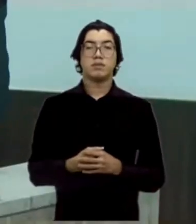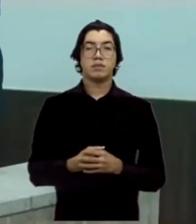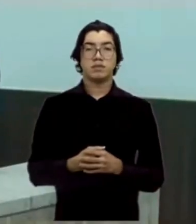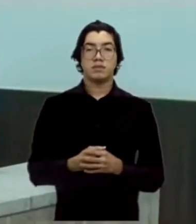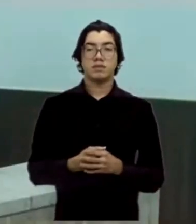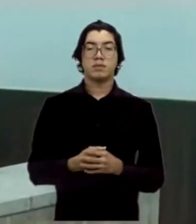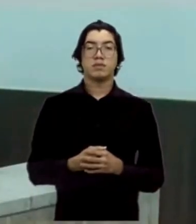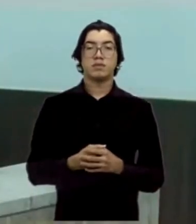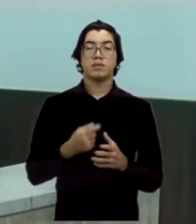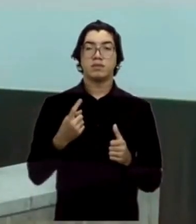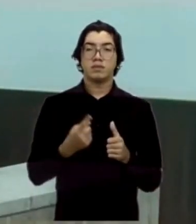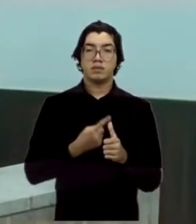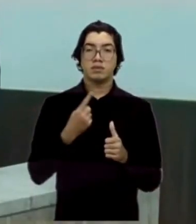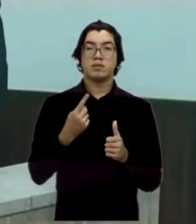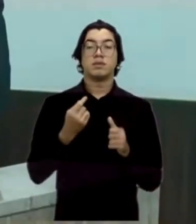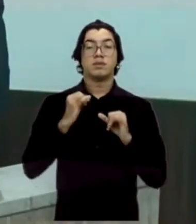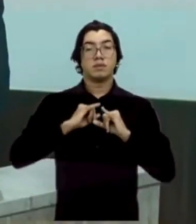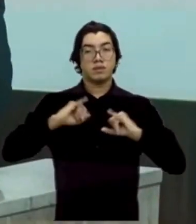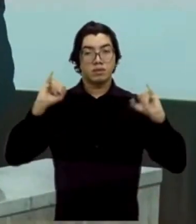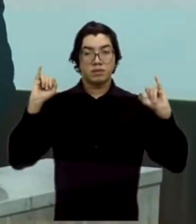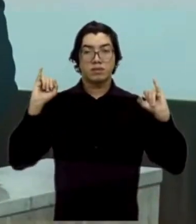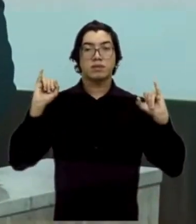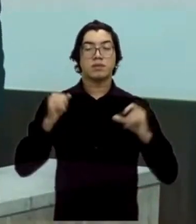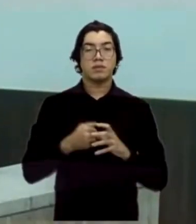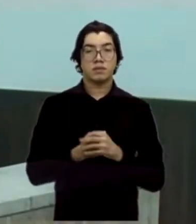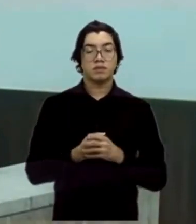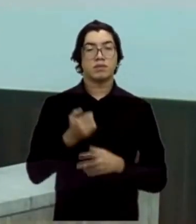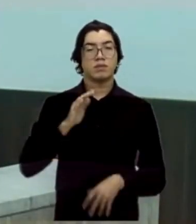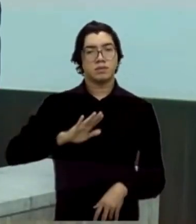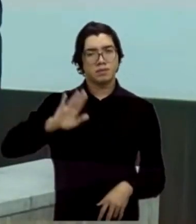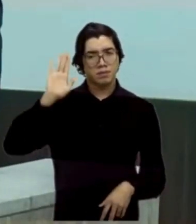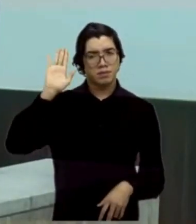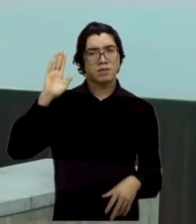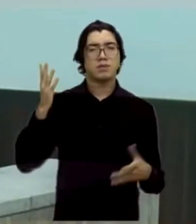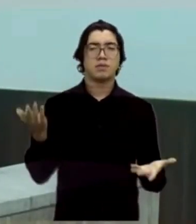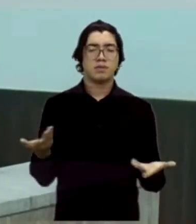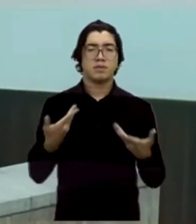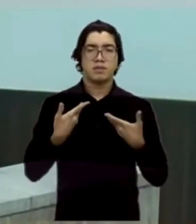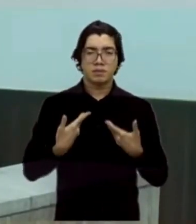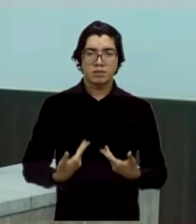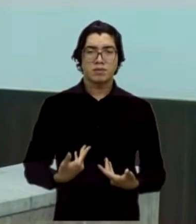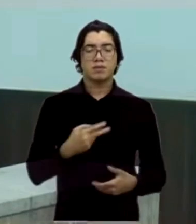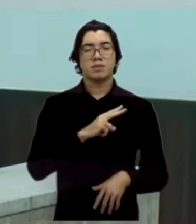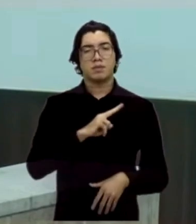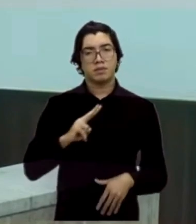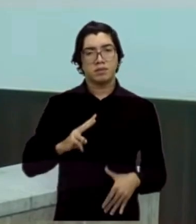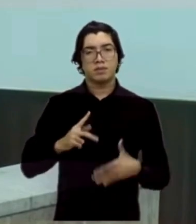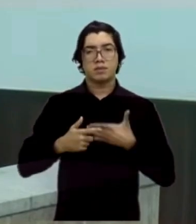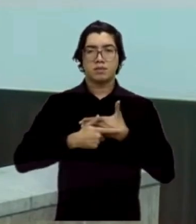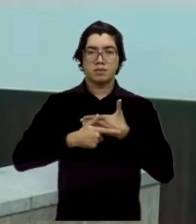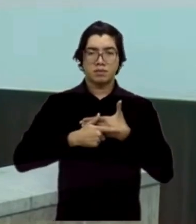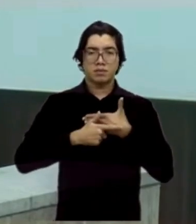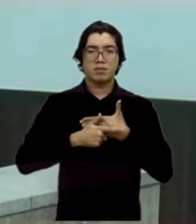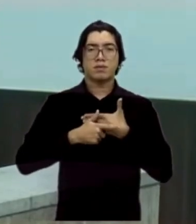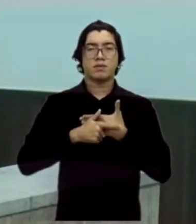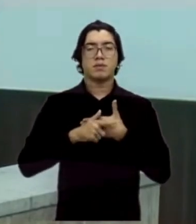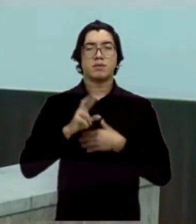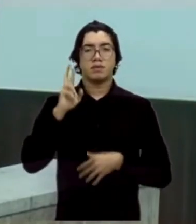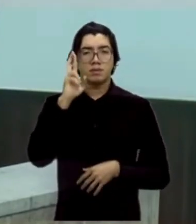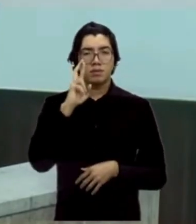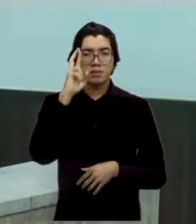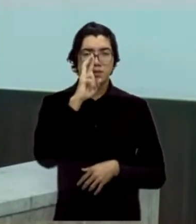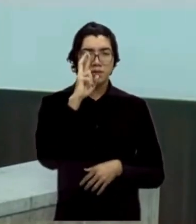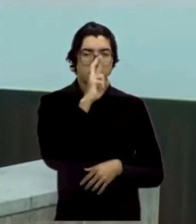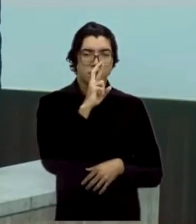Claro e reafirmar o meu compromisso como Vereador como fiscal do Povo de Fortaleza em relação ao